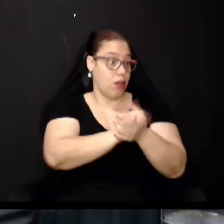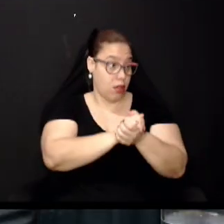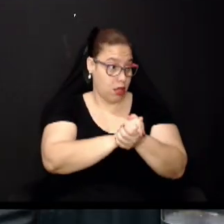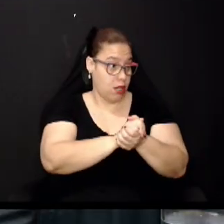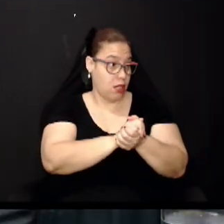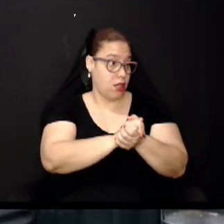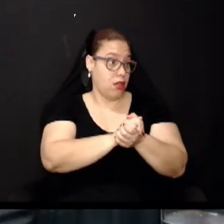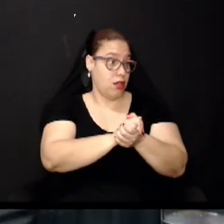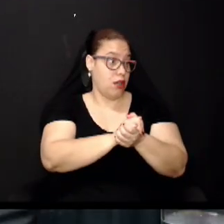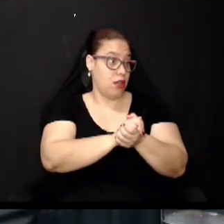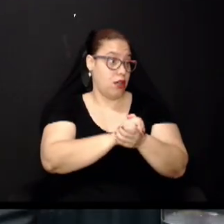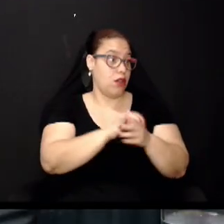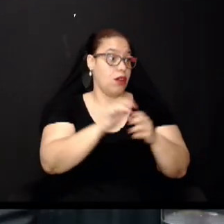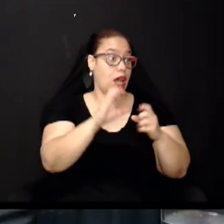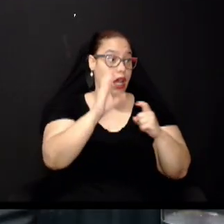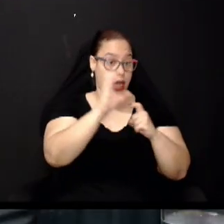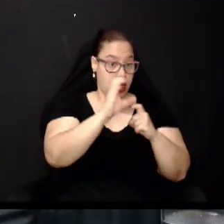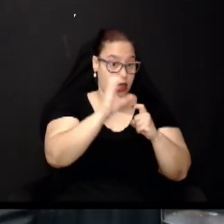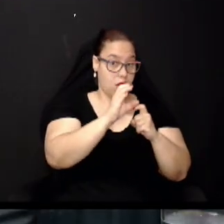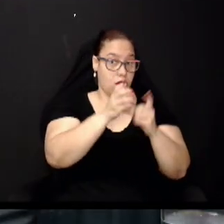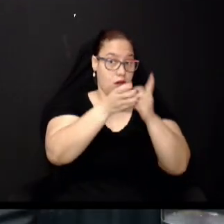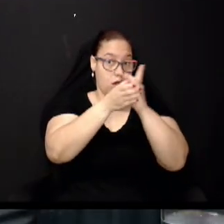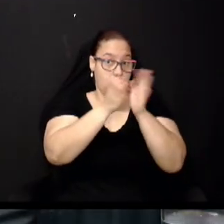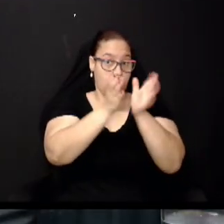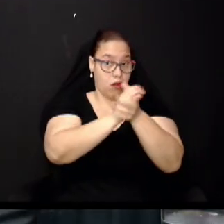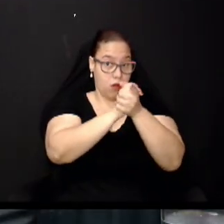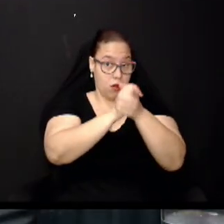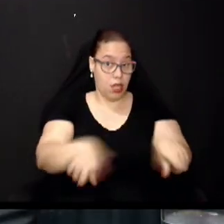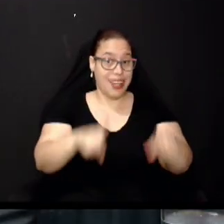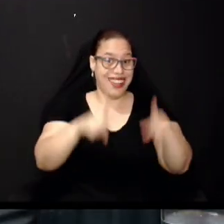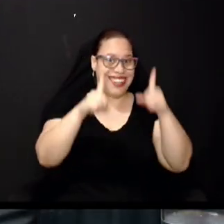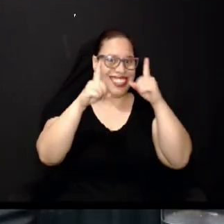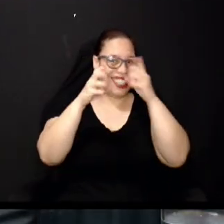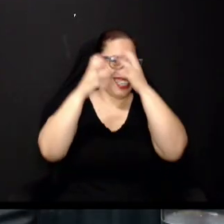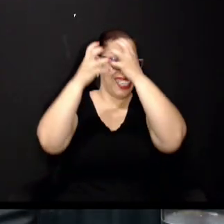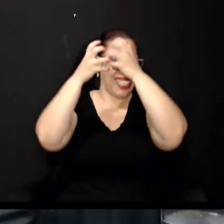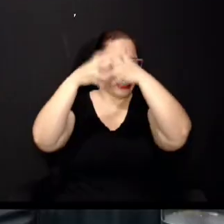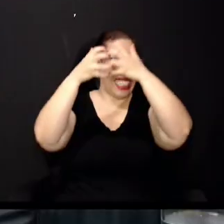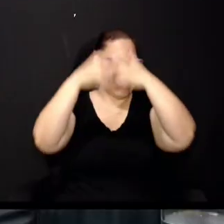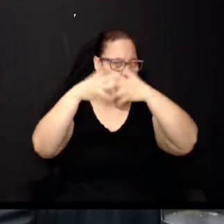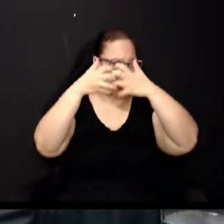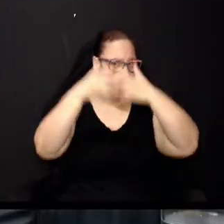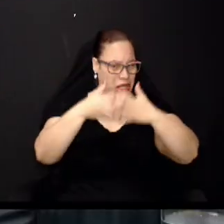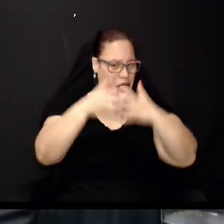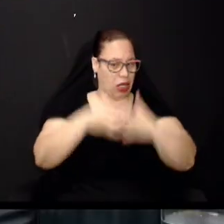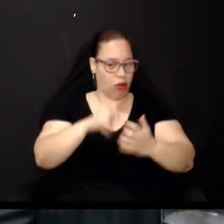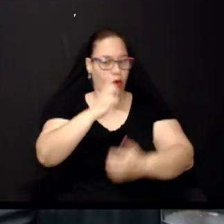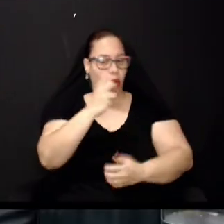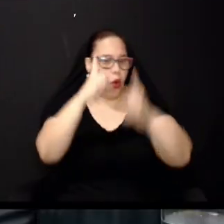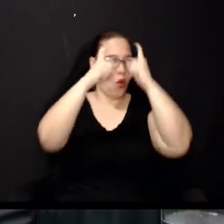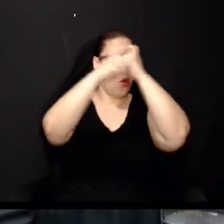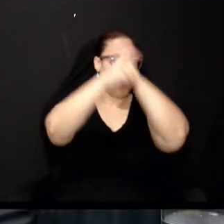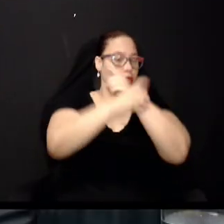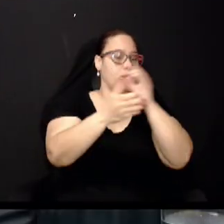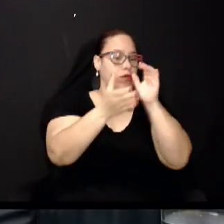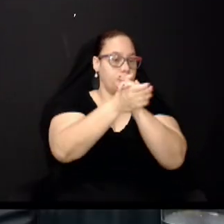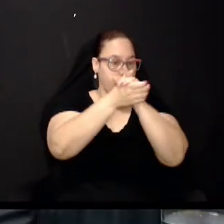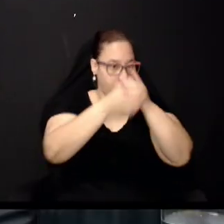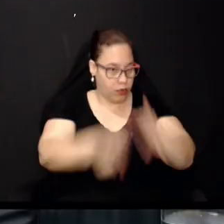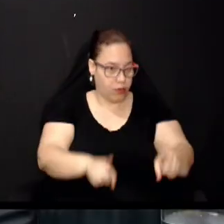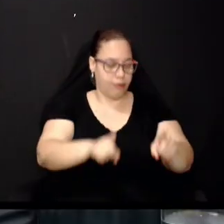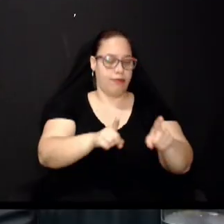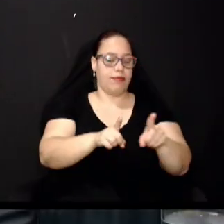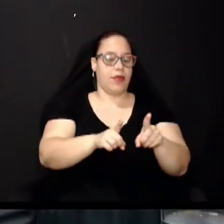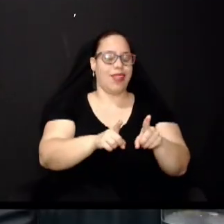chama de divórcios ou separações complexas ou difíceis. São divórcios ou separações, no geral,